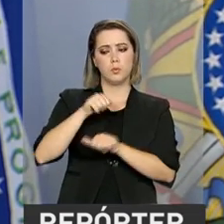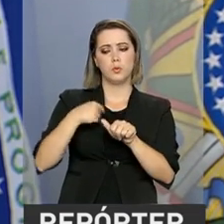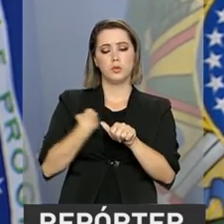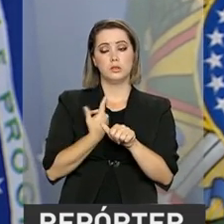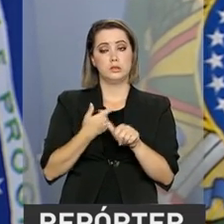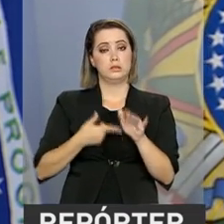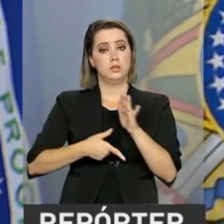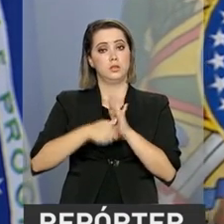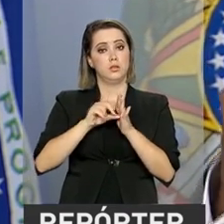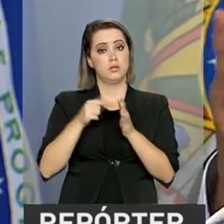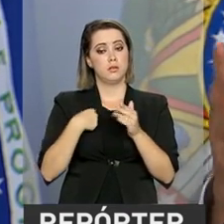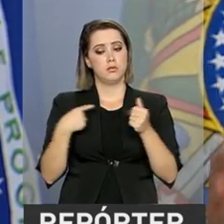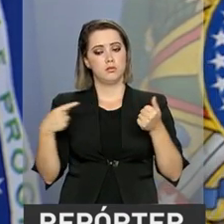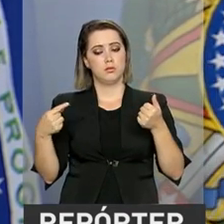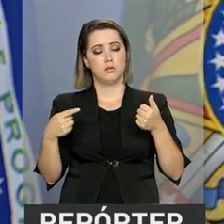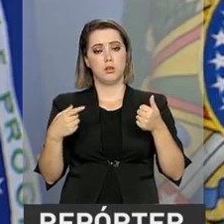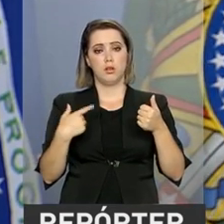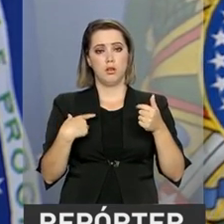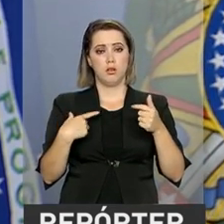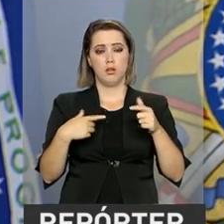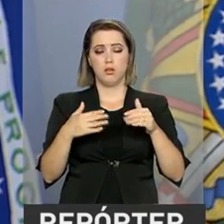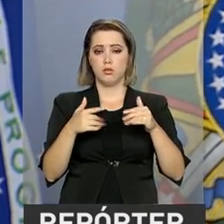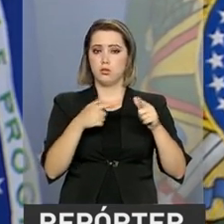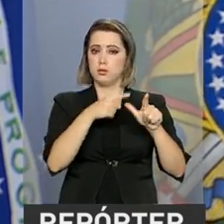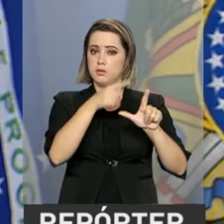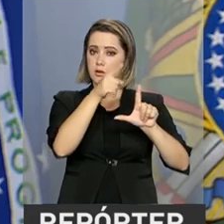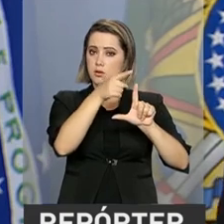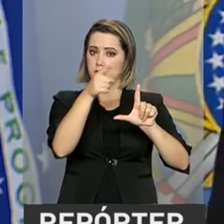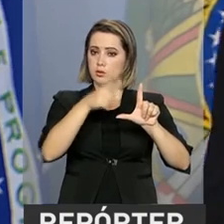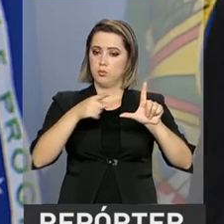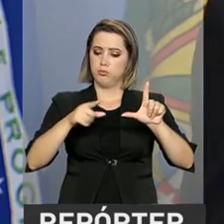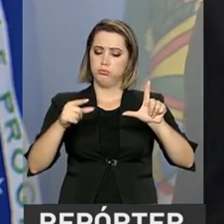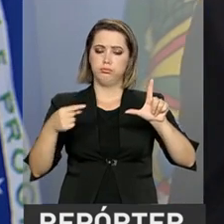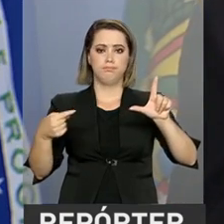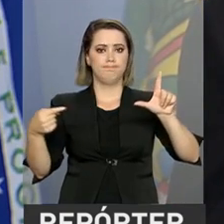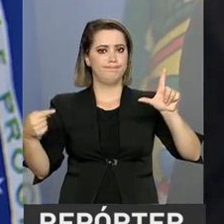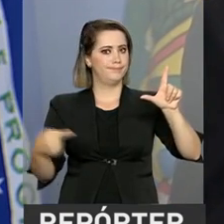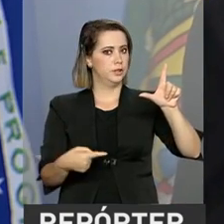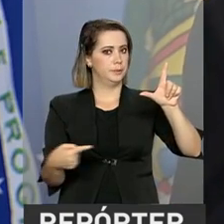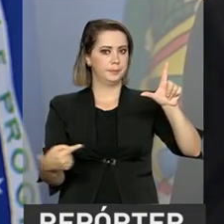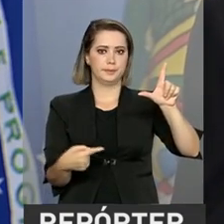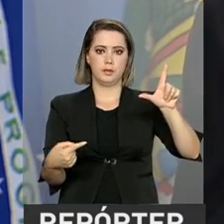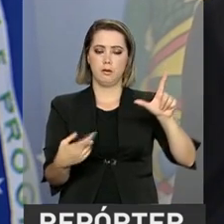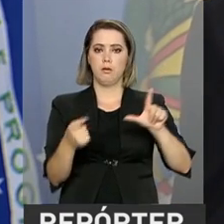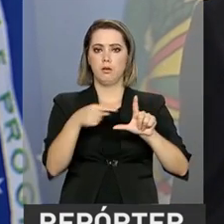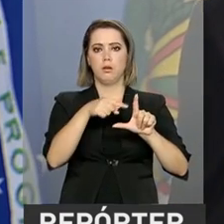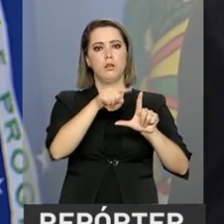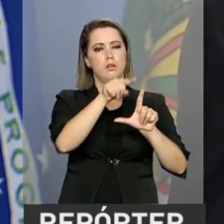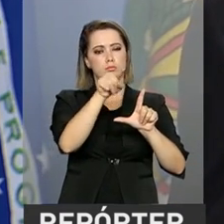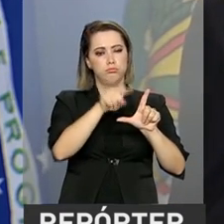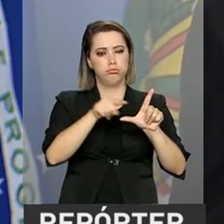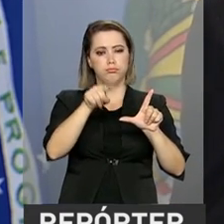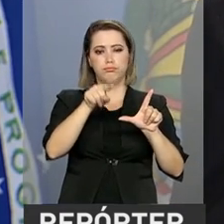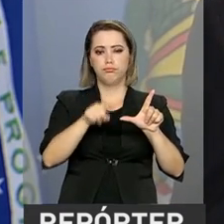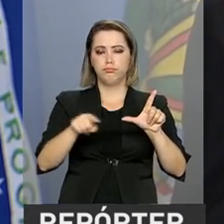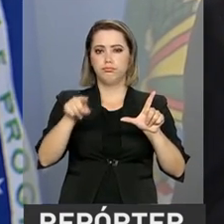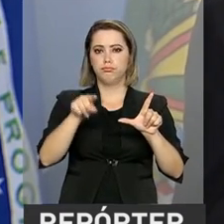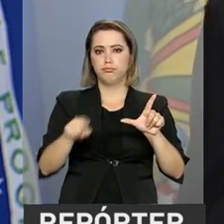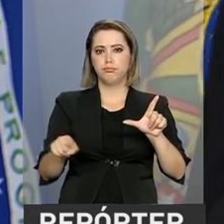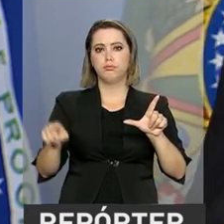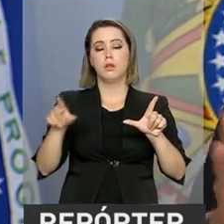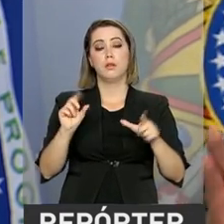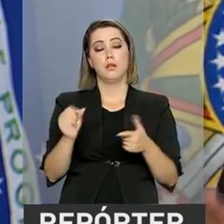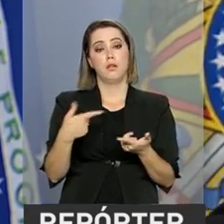eh os pontos negativos que estavam em torno de 570 pontos que nos tirou